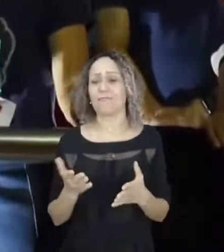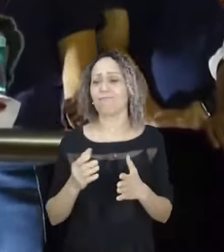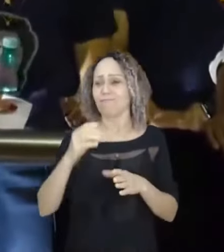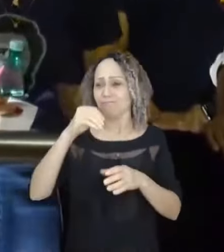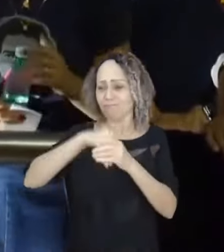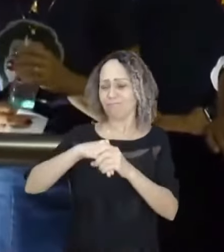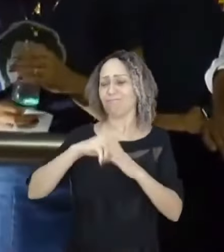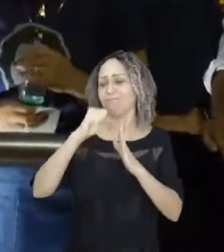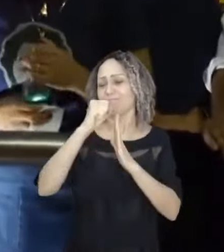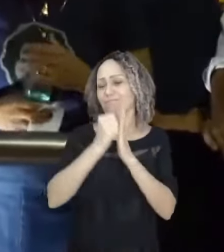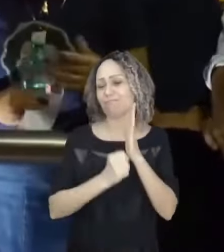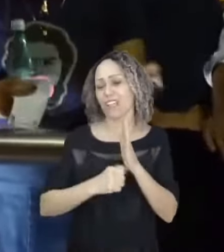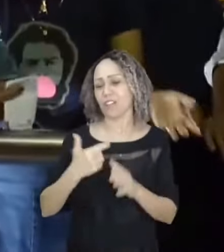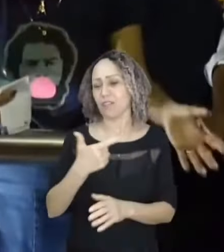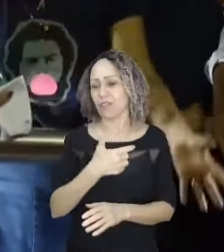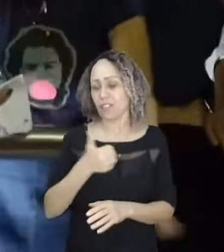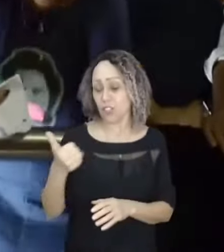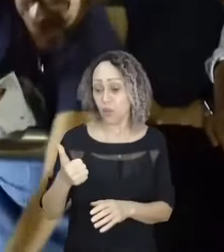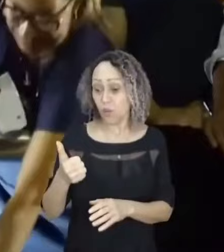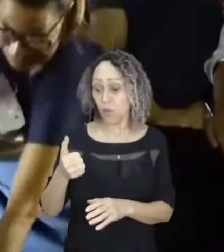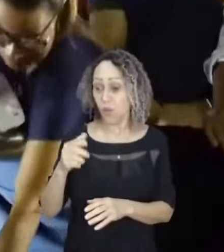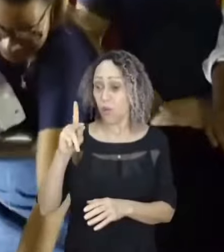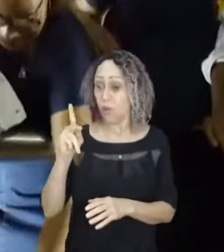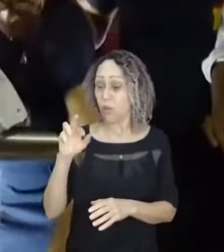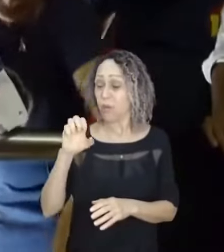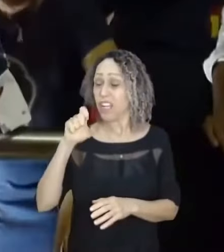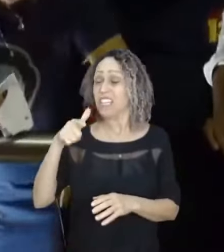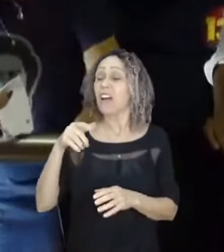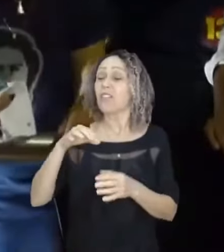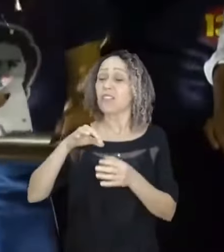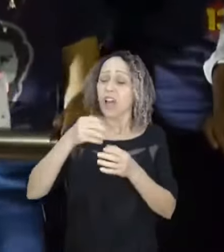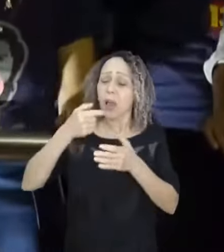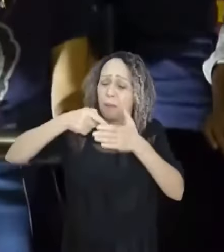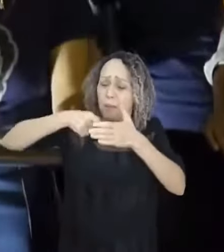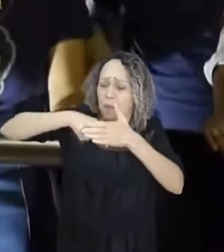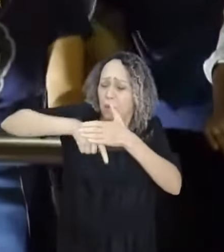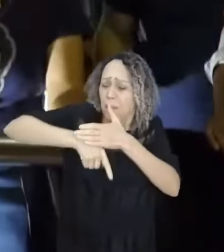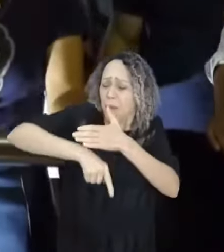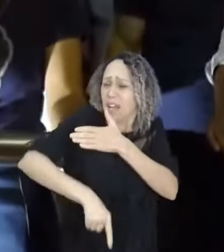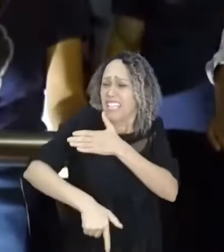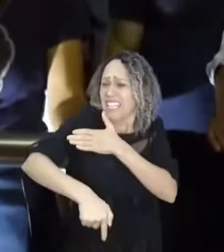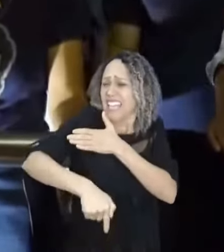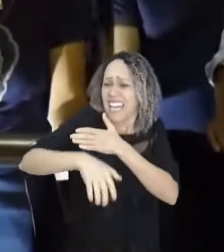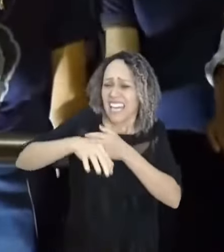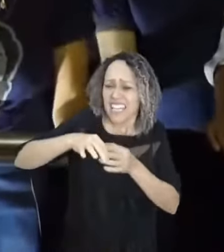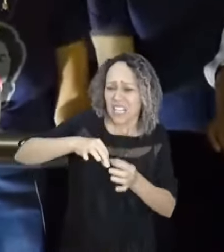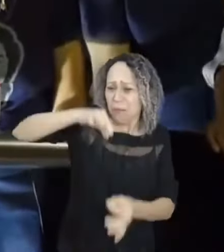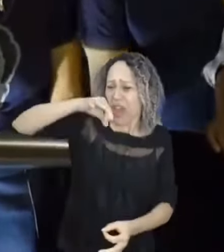profundidade. E diziam que a gente não ia poder explorar porque era muito caro.